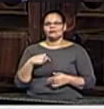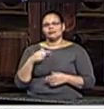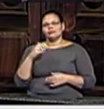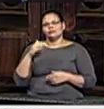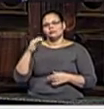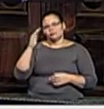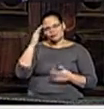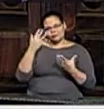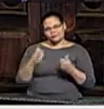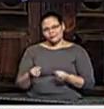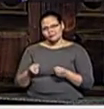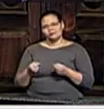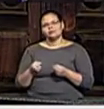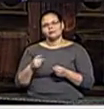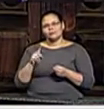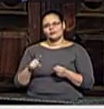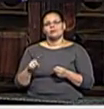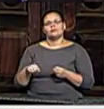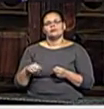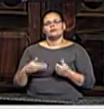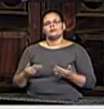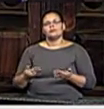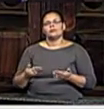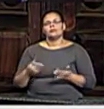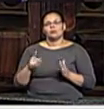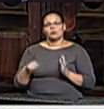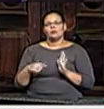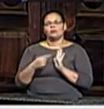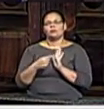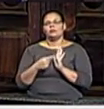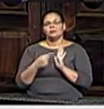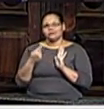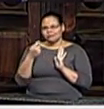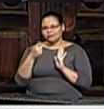está, que é o conteúdo, realmente